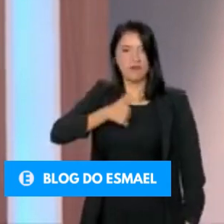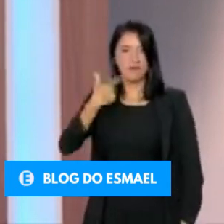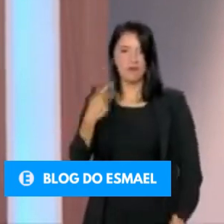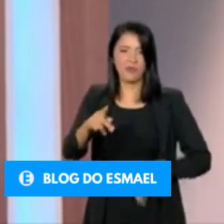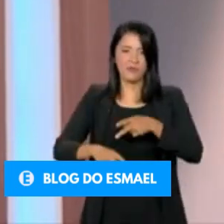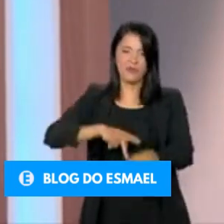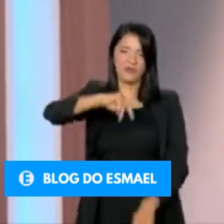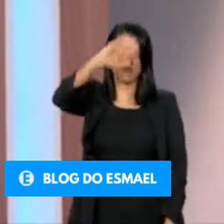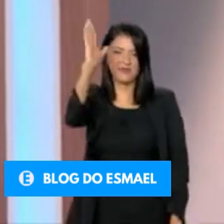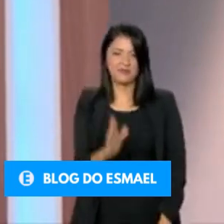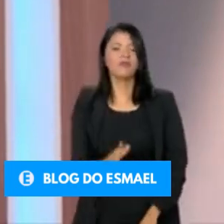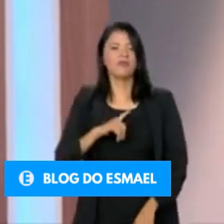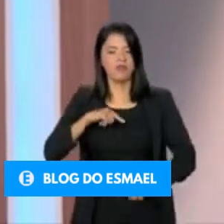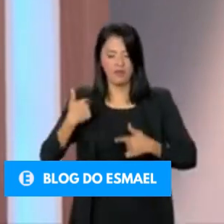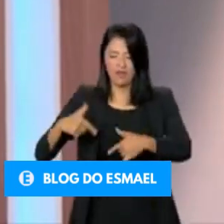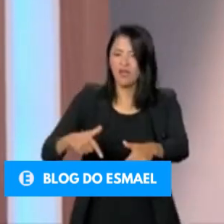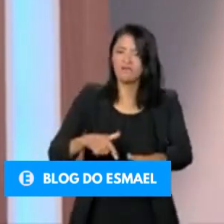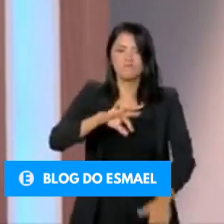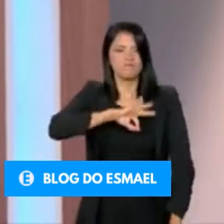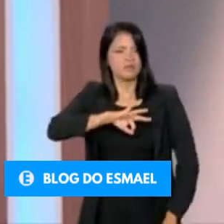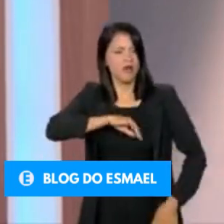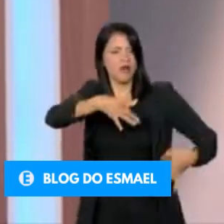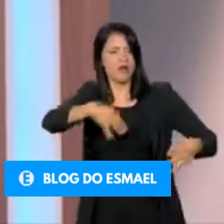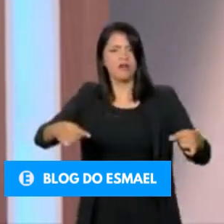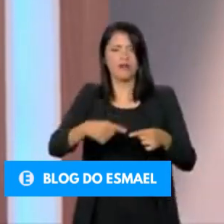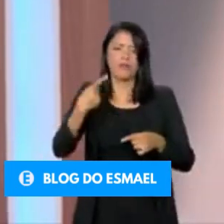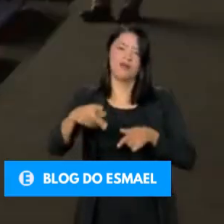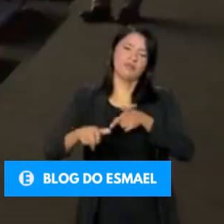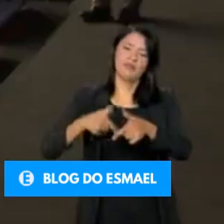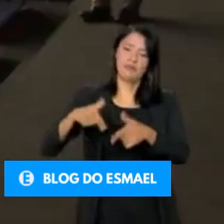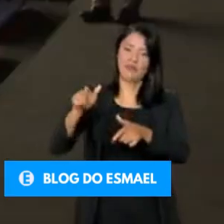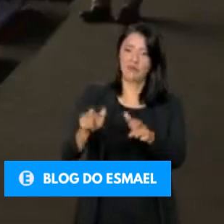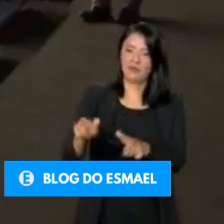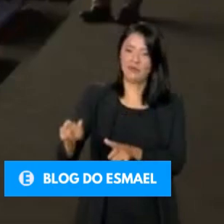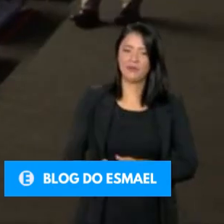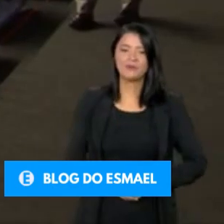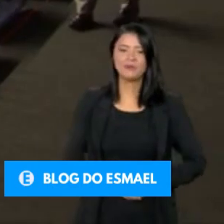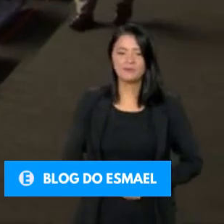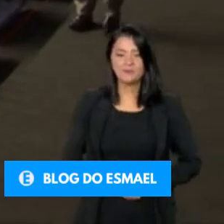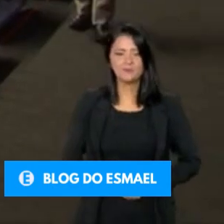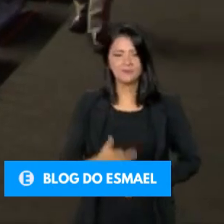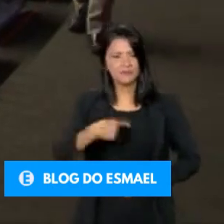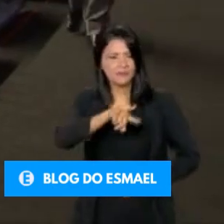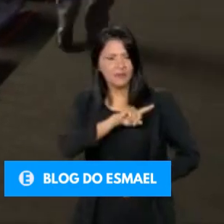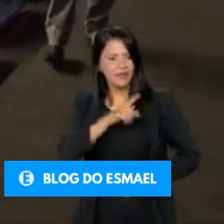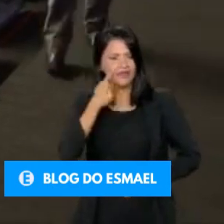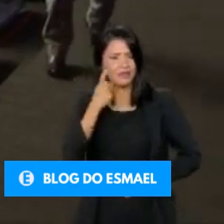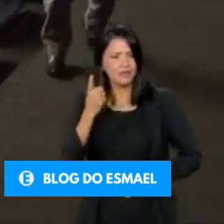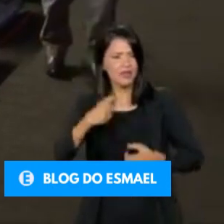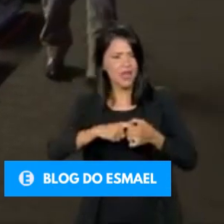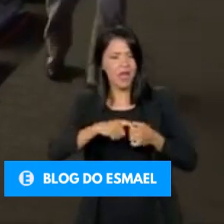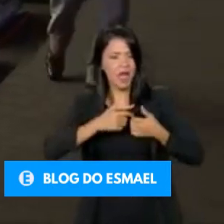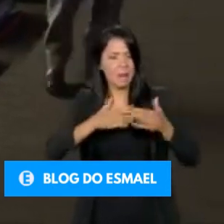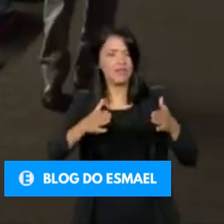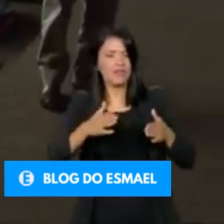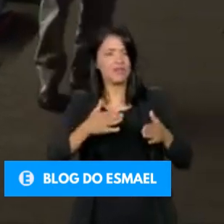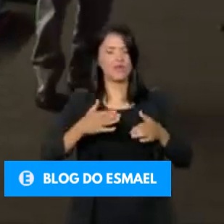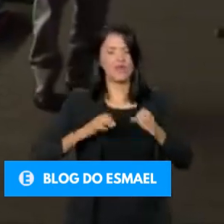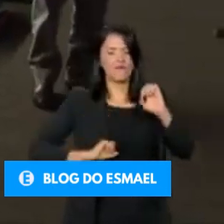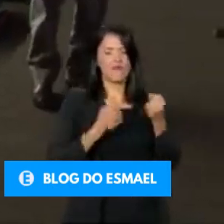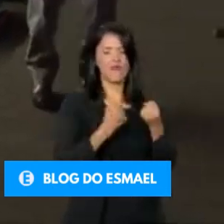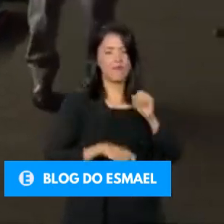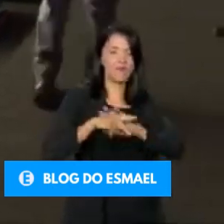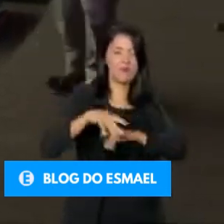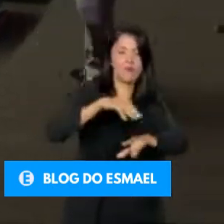povo brasileiro, com emprego e salário dignos para os trabalhadores. Porque a gente não está recuperando uma fábrica de